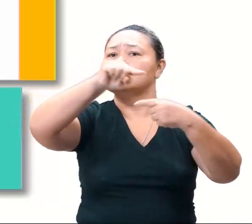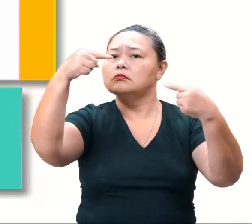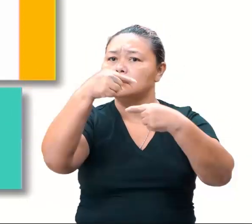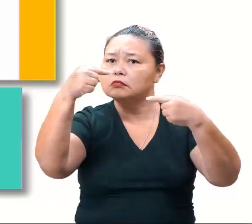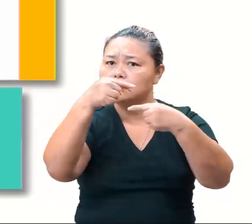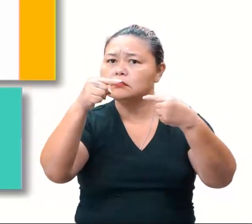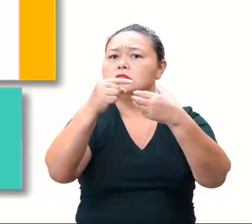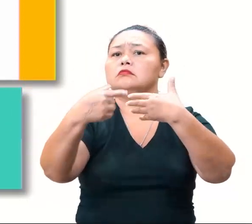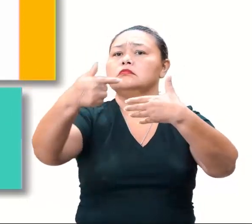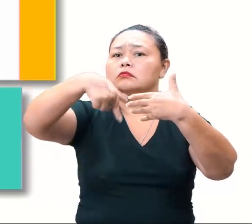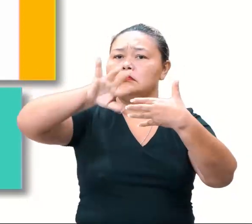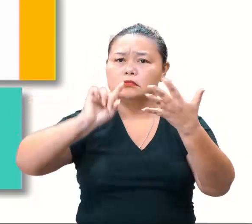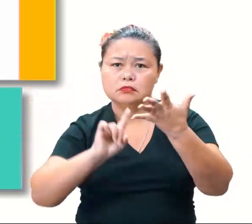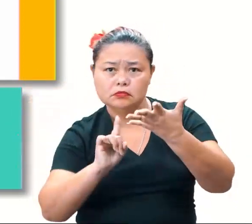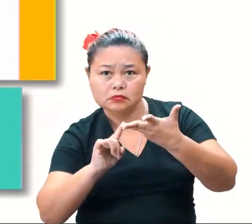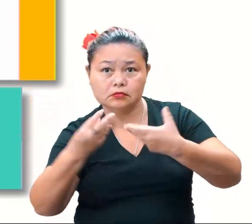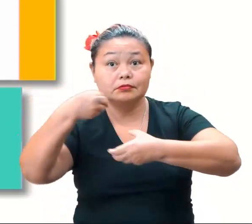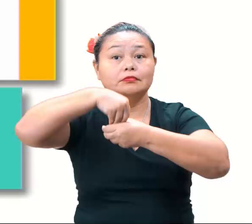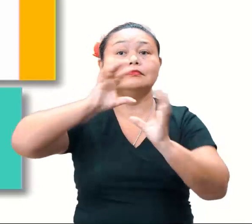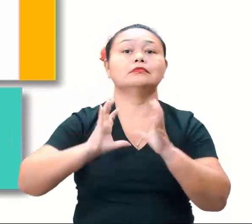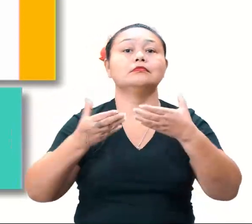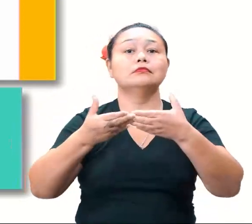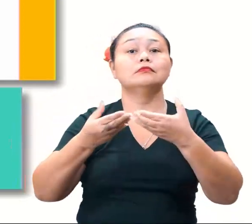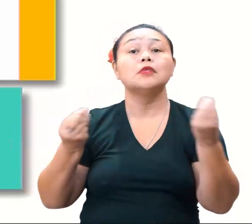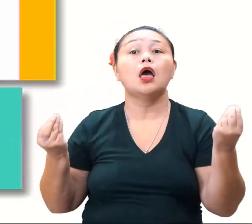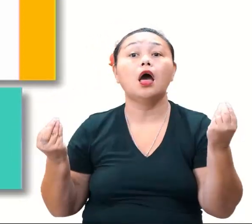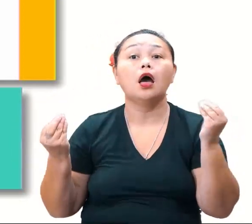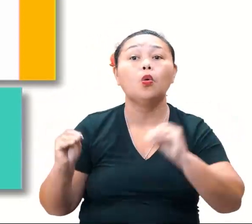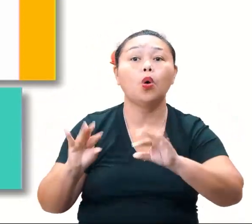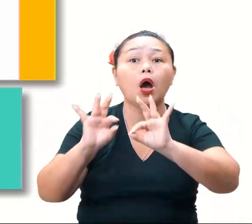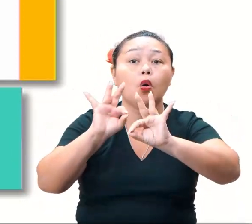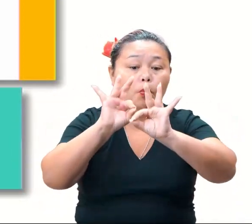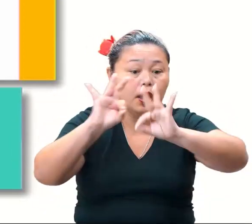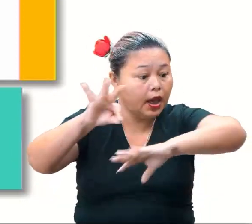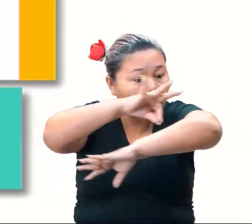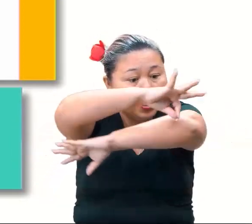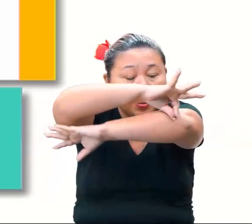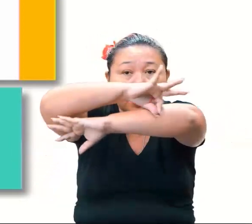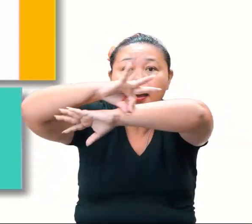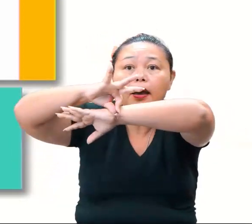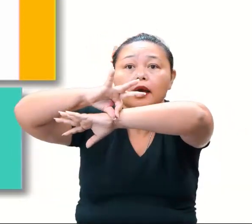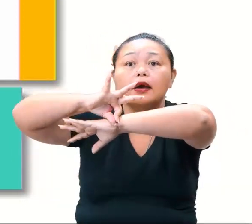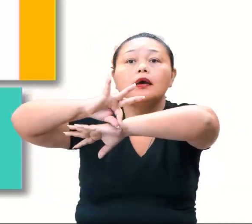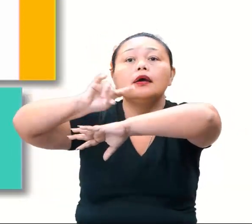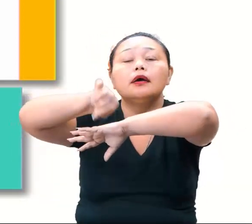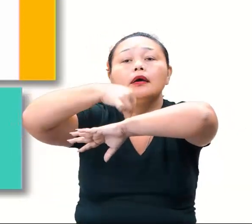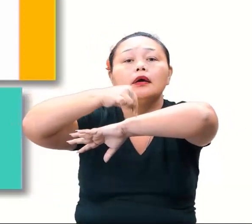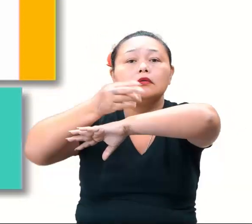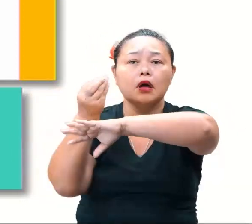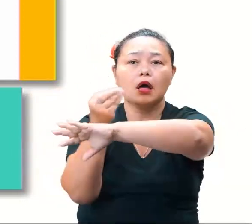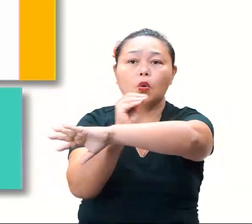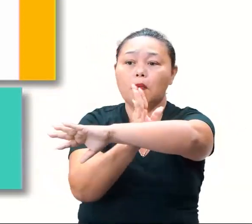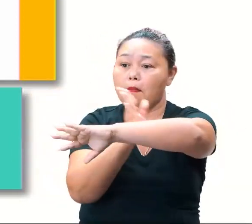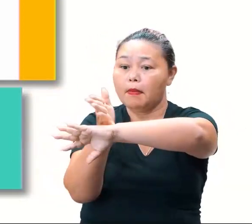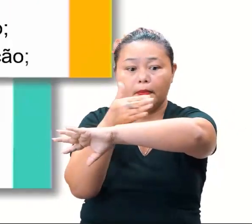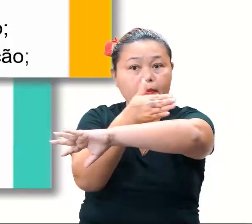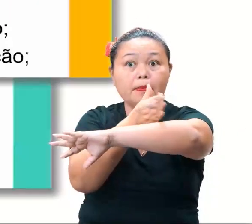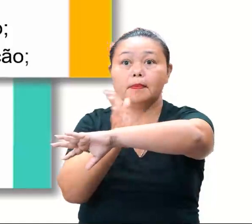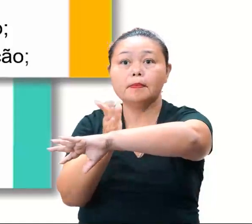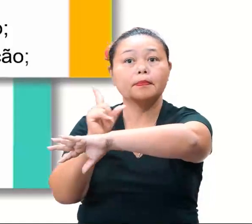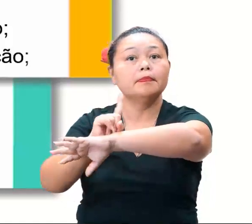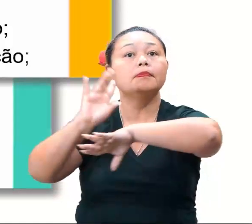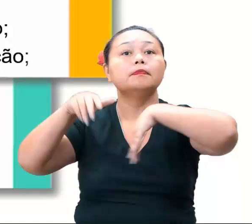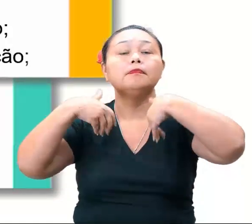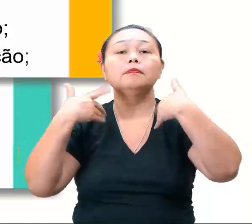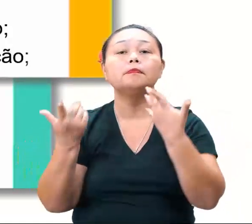racionais e tudo mais. E vamos jogar esses números numa reta real, trabalhando os seus intervalos. Beleza.